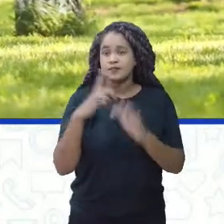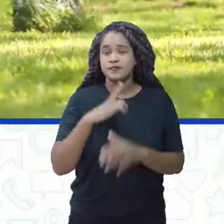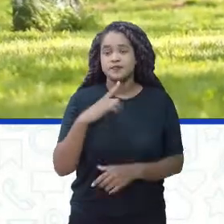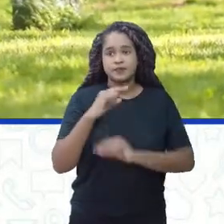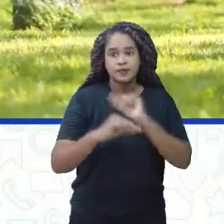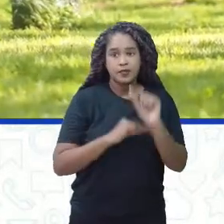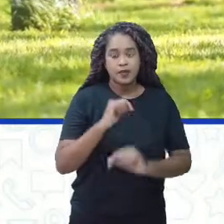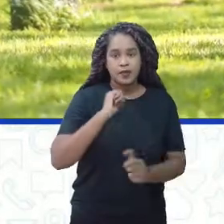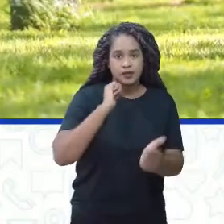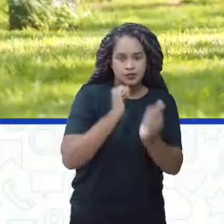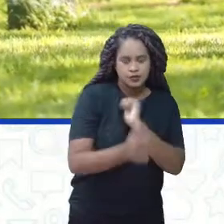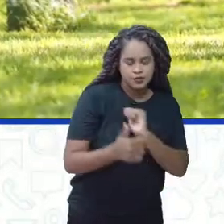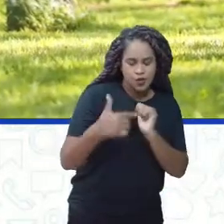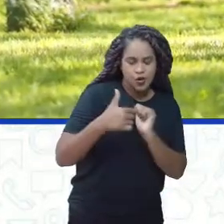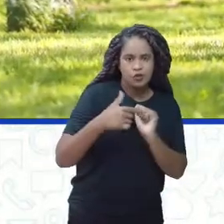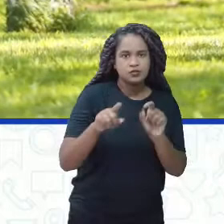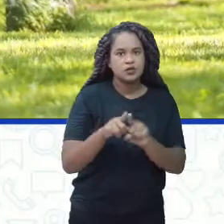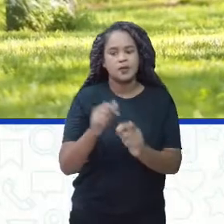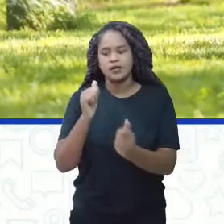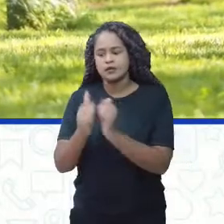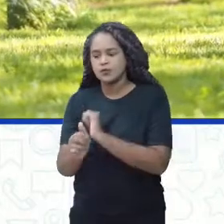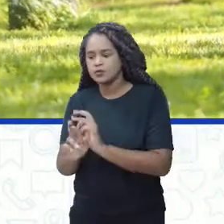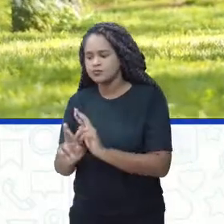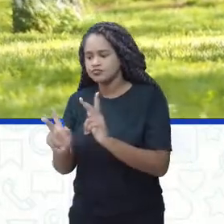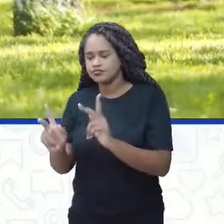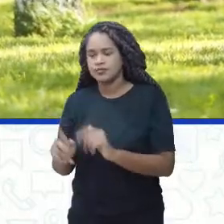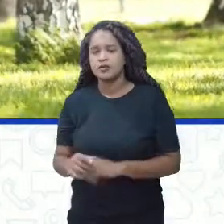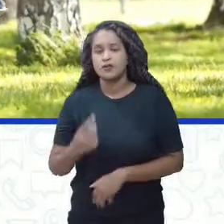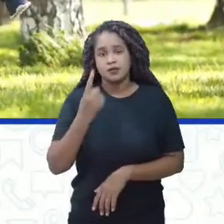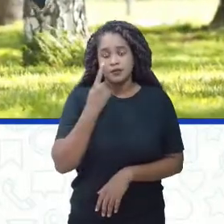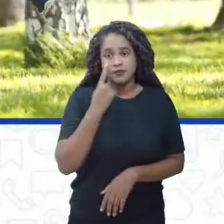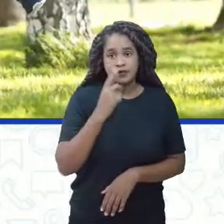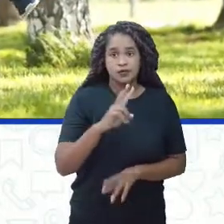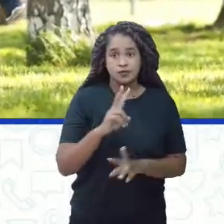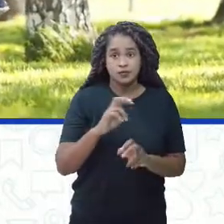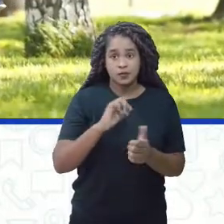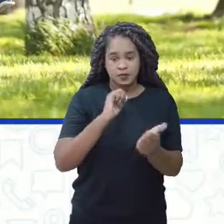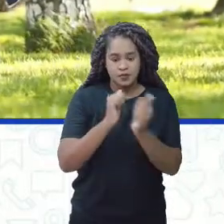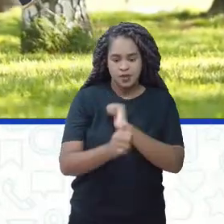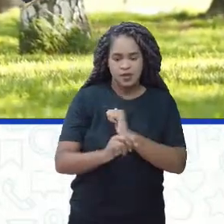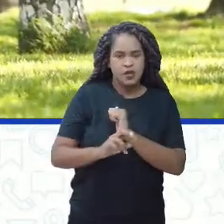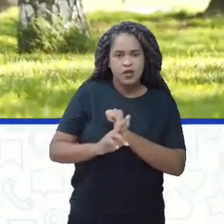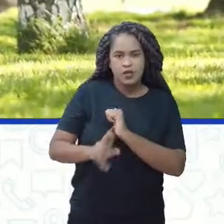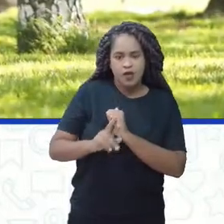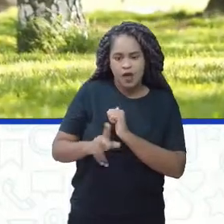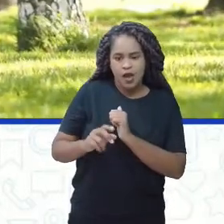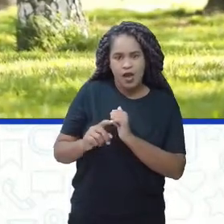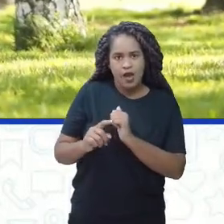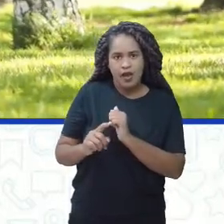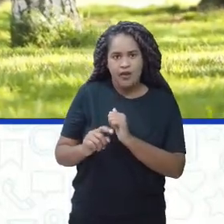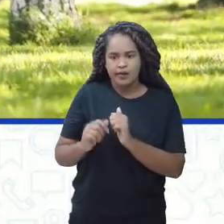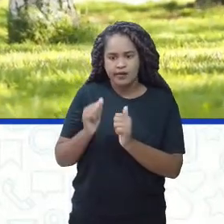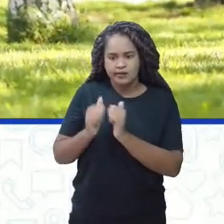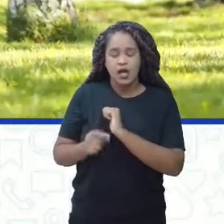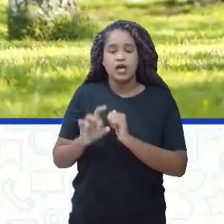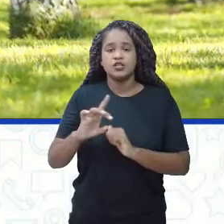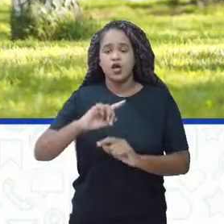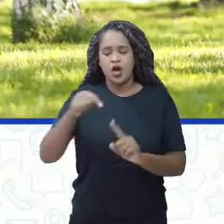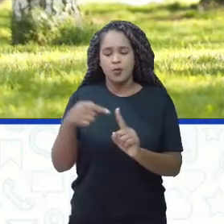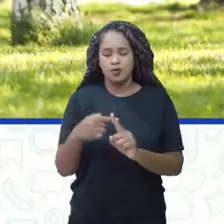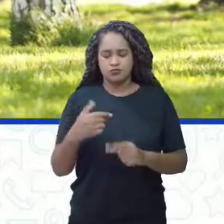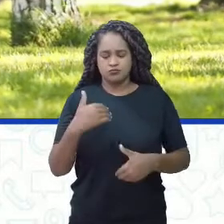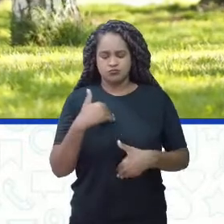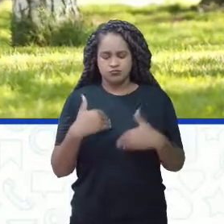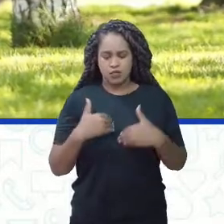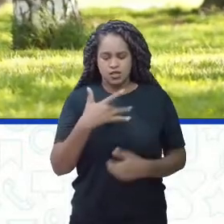esportiva e a prática não esportiva. E aí, quando essa prática não é esportiva, ela tem um objetivo voltado para a melhoria da saúde